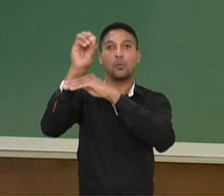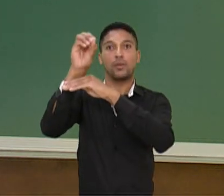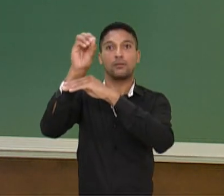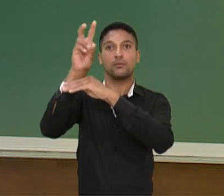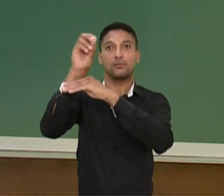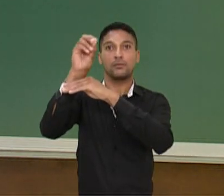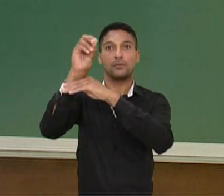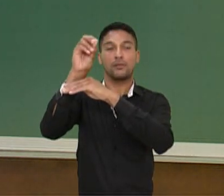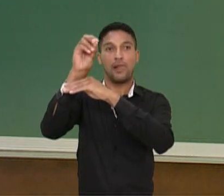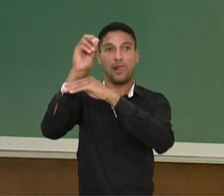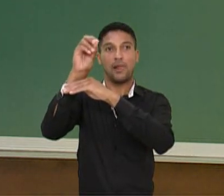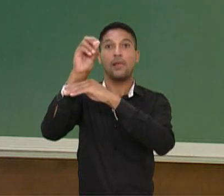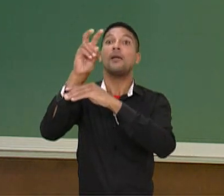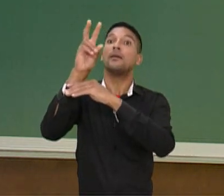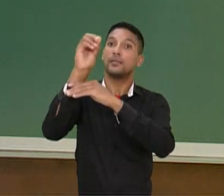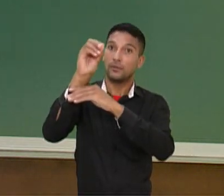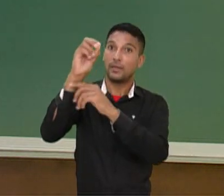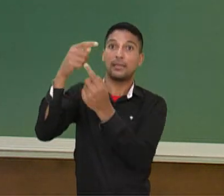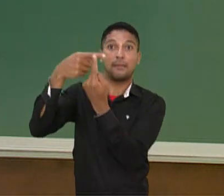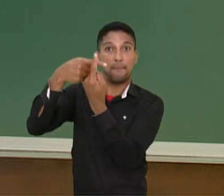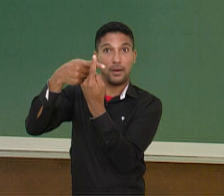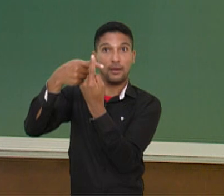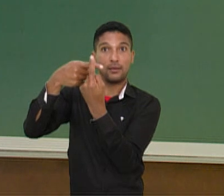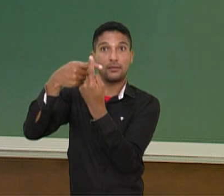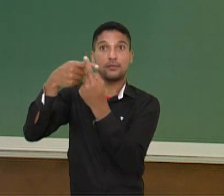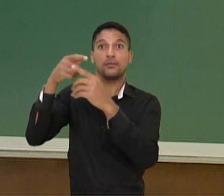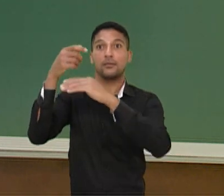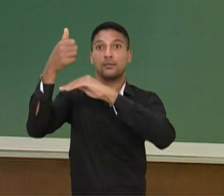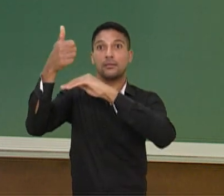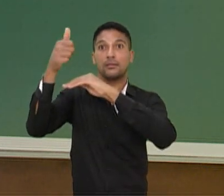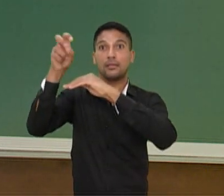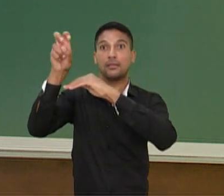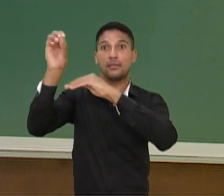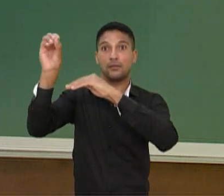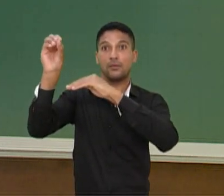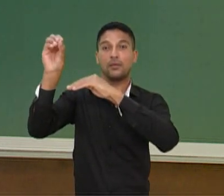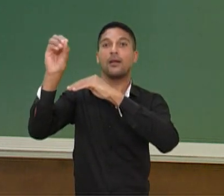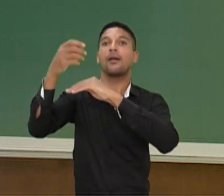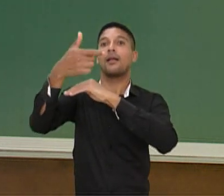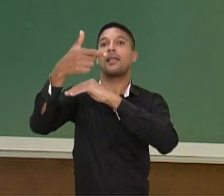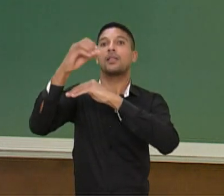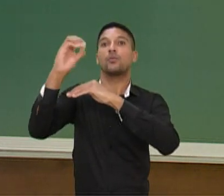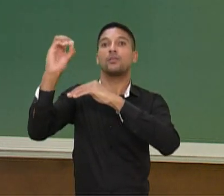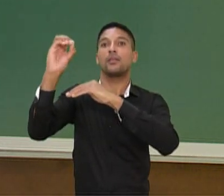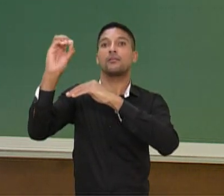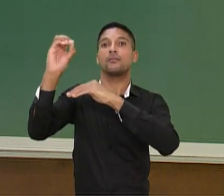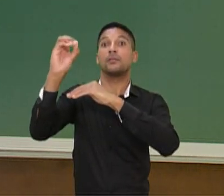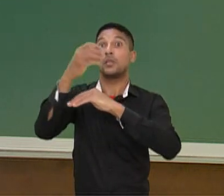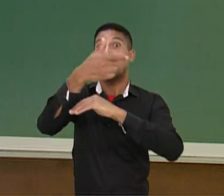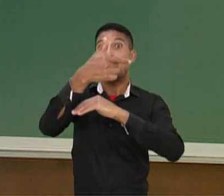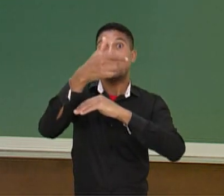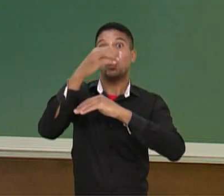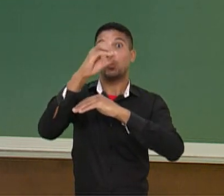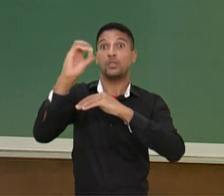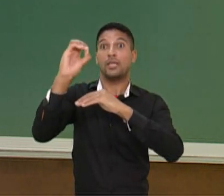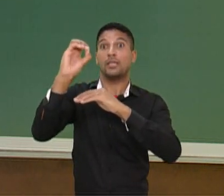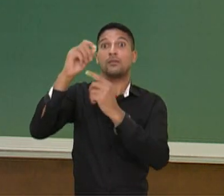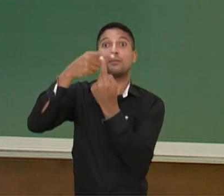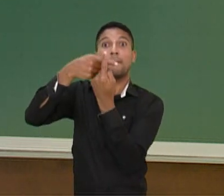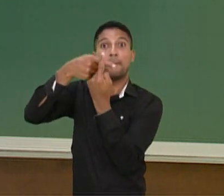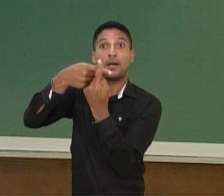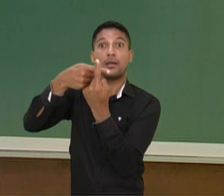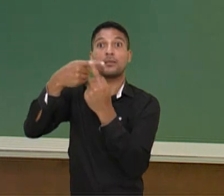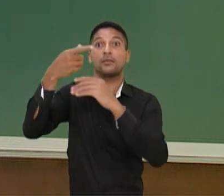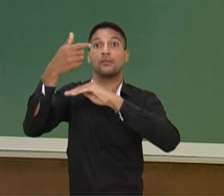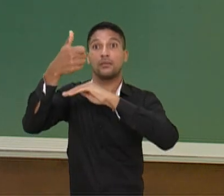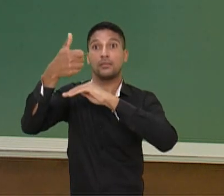ó. 50 mais 150, 200. 200 mais 120, quanto que